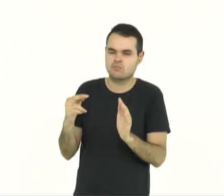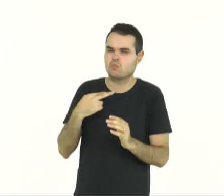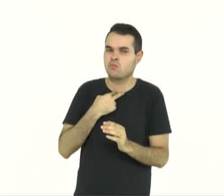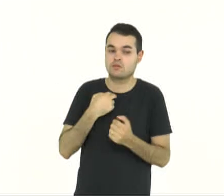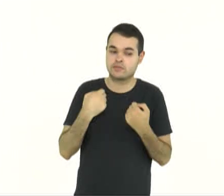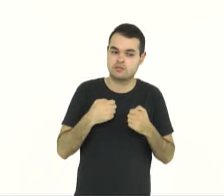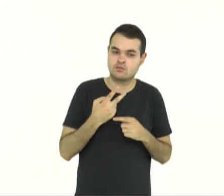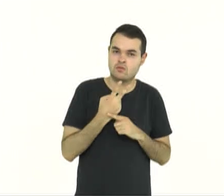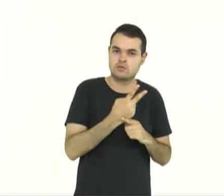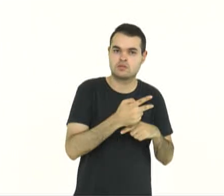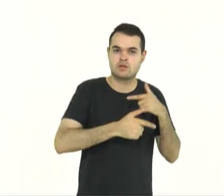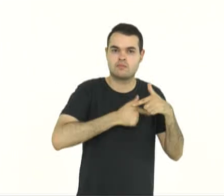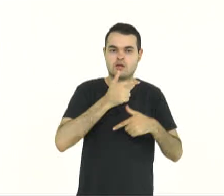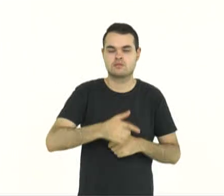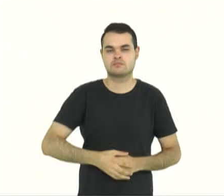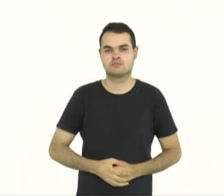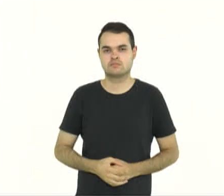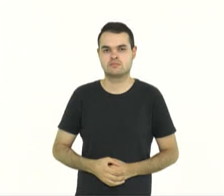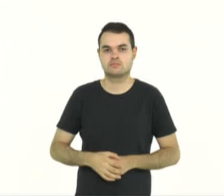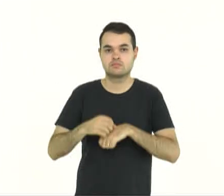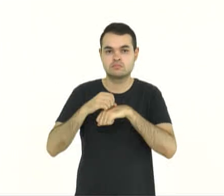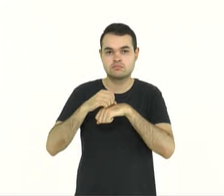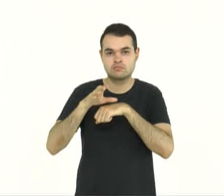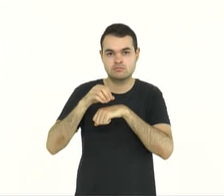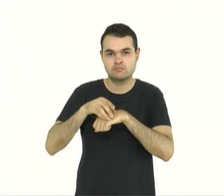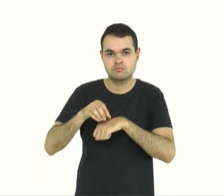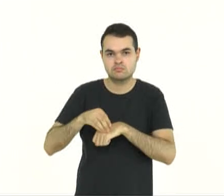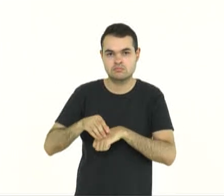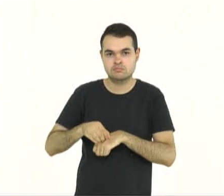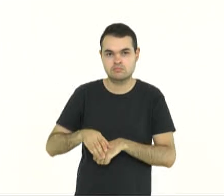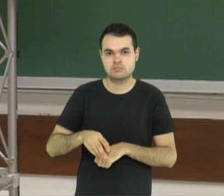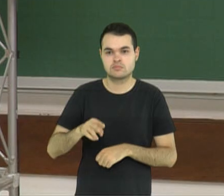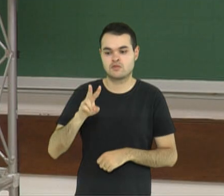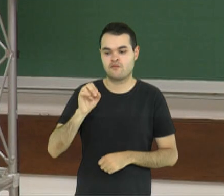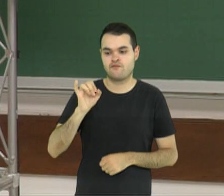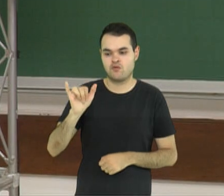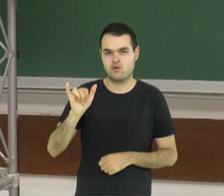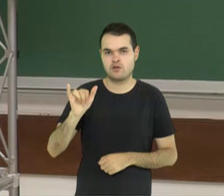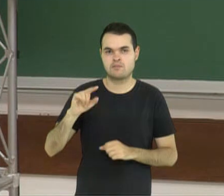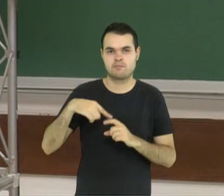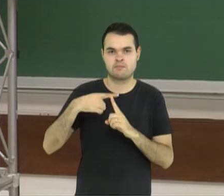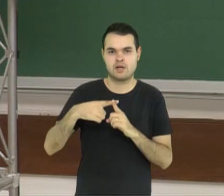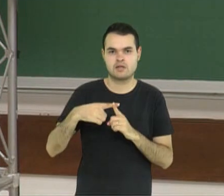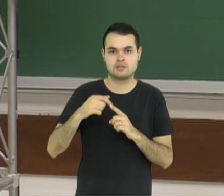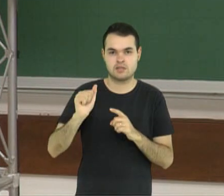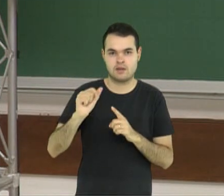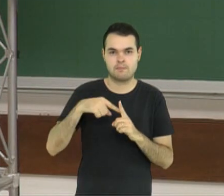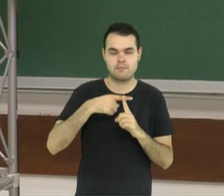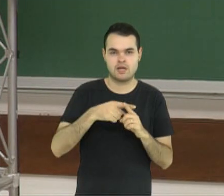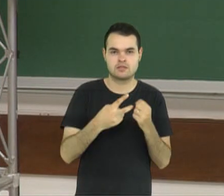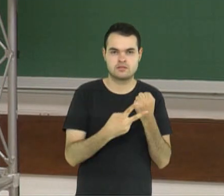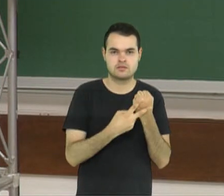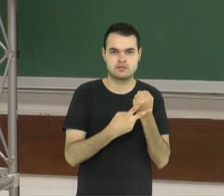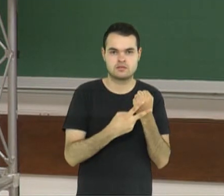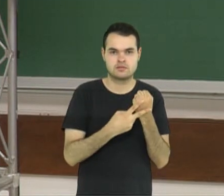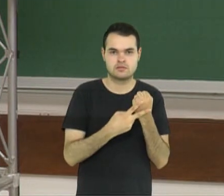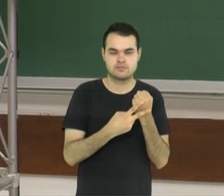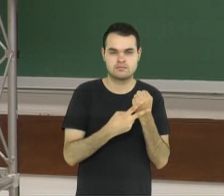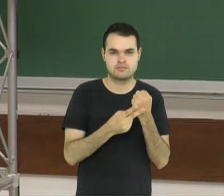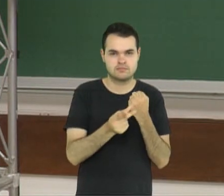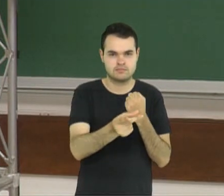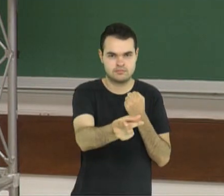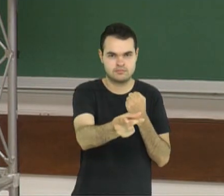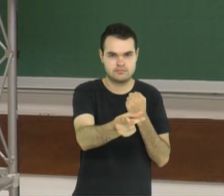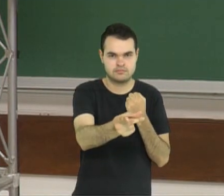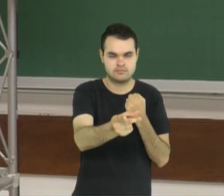tengo que encontrar un trabajo. Então, as construções ali, pessoal, o verbo ir mais a, mais um verbo no infinitivo, lembram? Então,